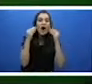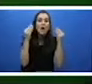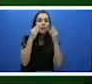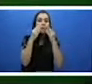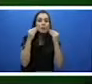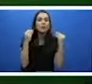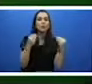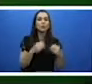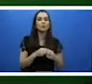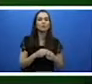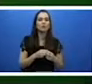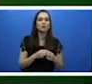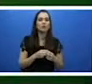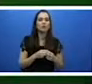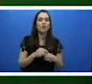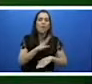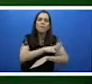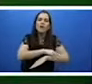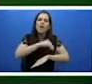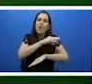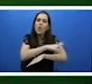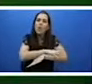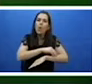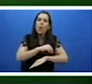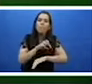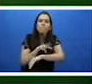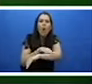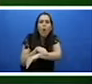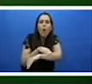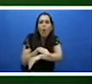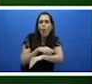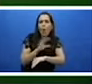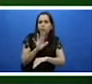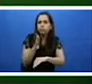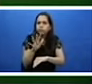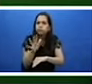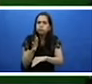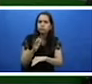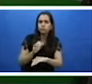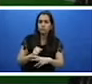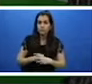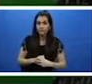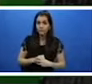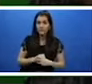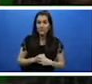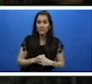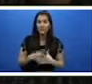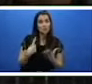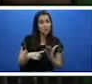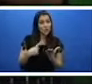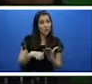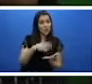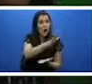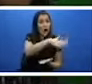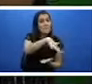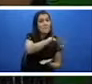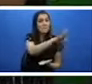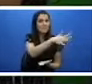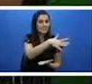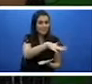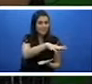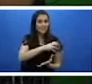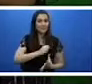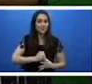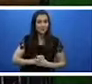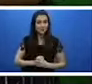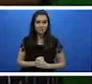apresenta uma pelagem marrom, mas é marronzada, de acordo com como está o ambiente, o lugar onde ela